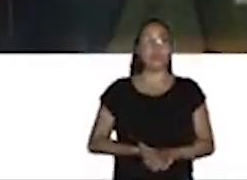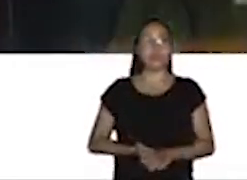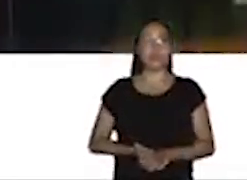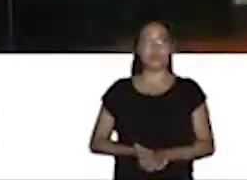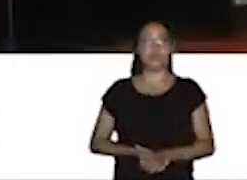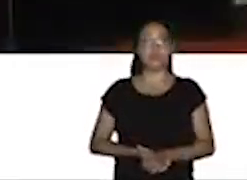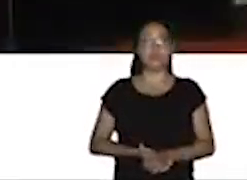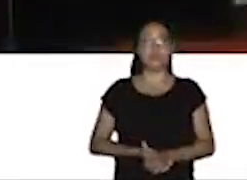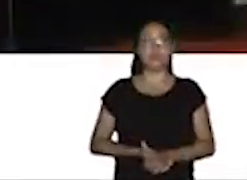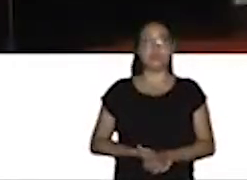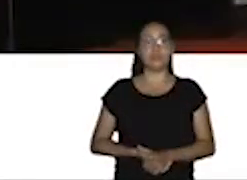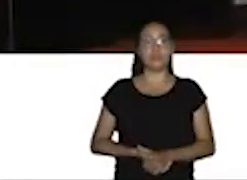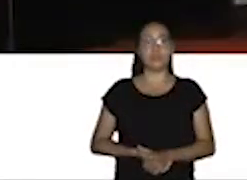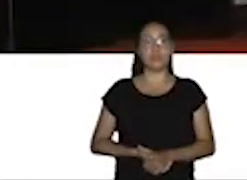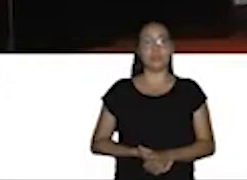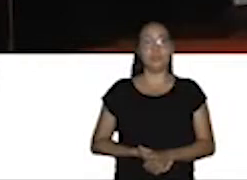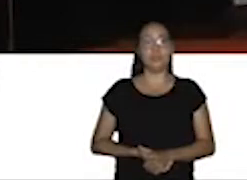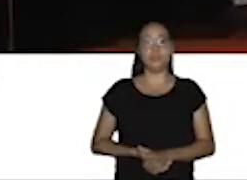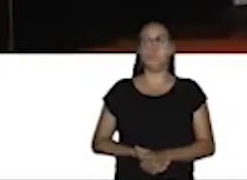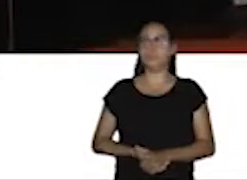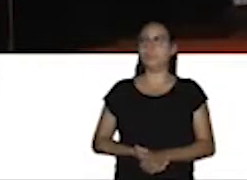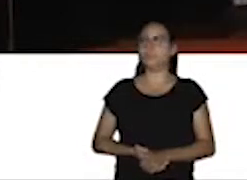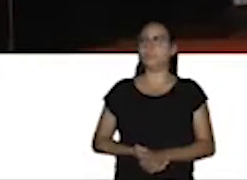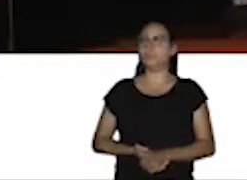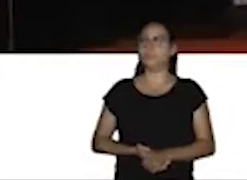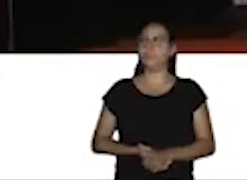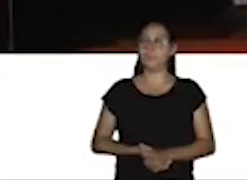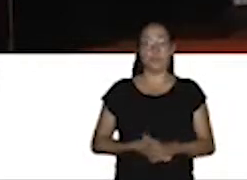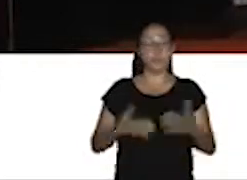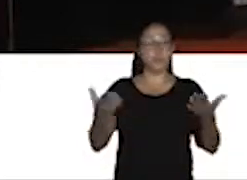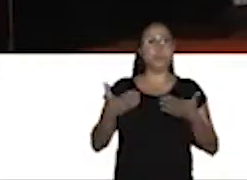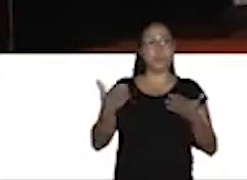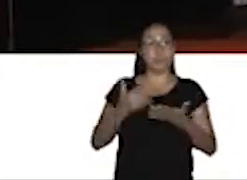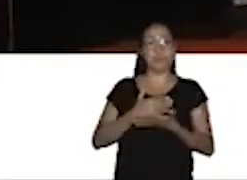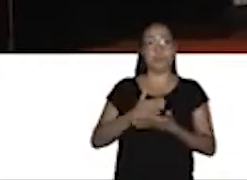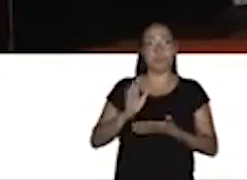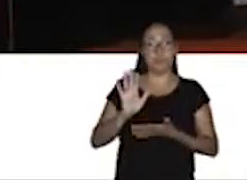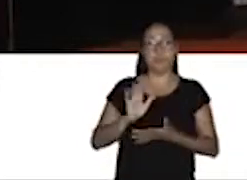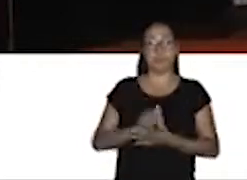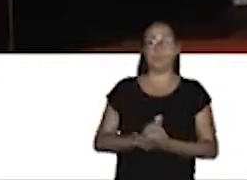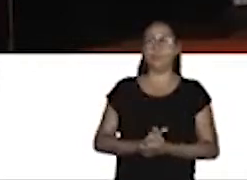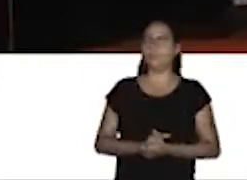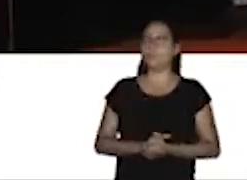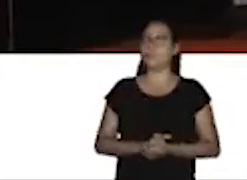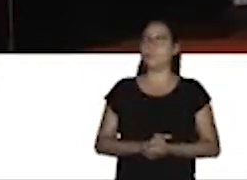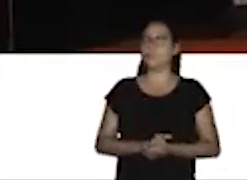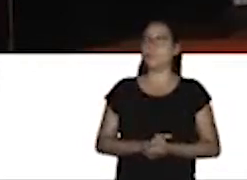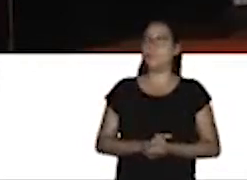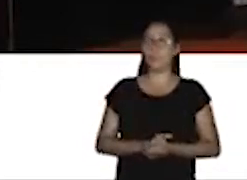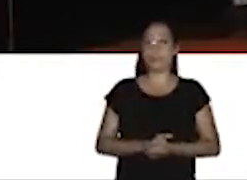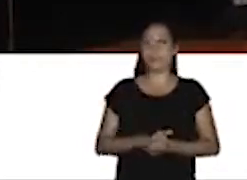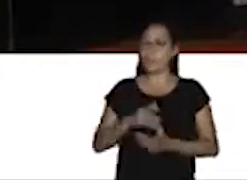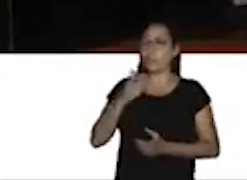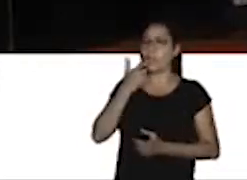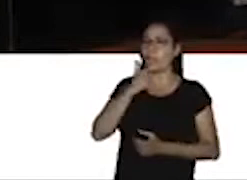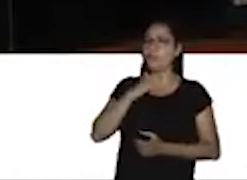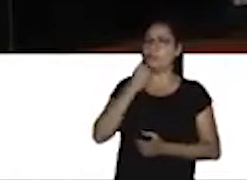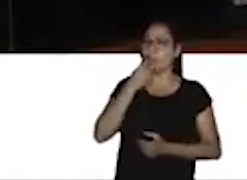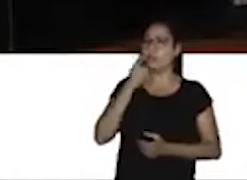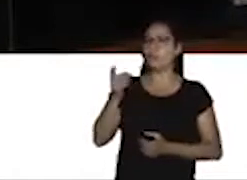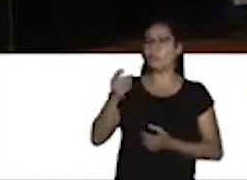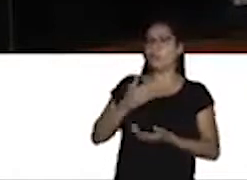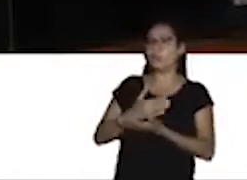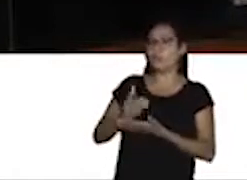Foi boa, é? Que bonito, obrigado, obrigado. Bonito. Agora ficou, não, vamos começar, então. Eu posso começar? Eu acho que tu é uma boa pra começar, mas calma um